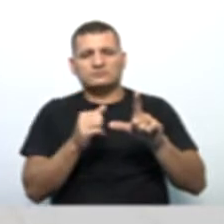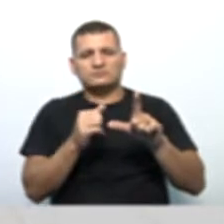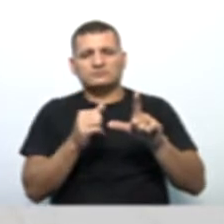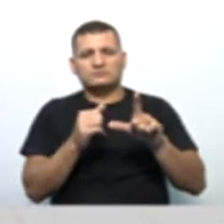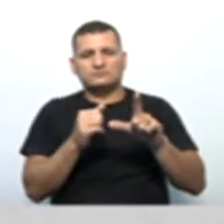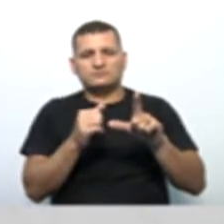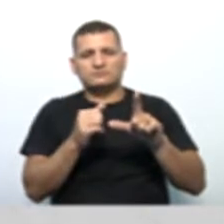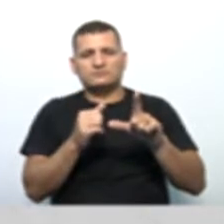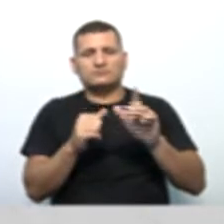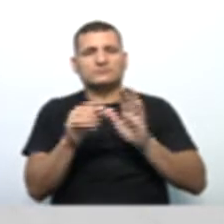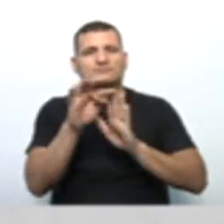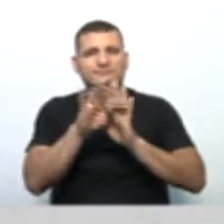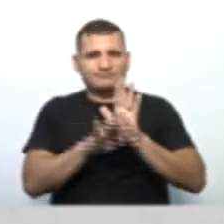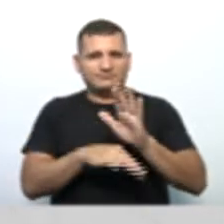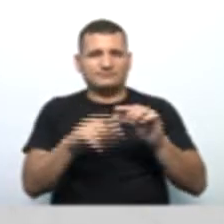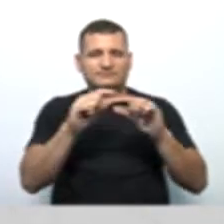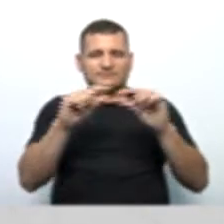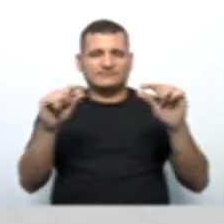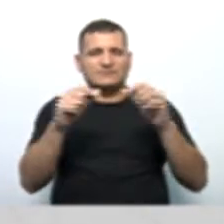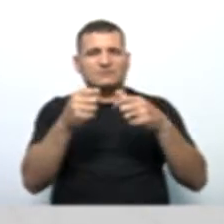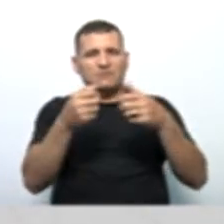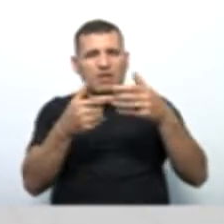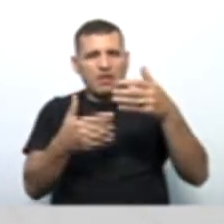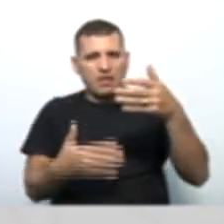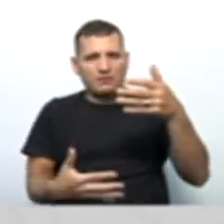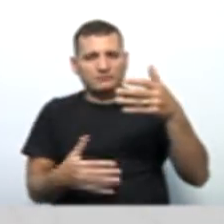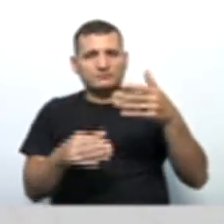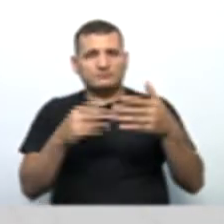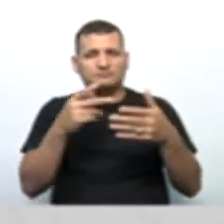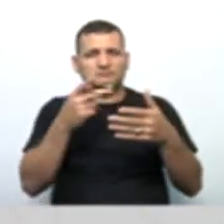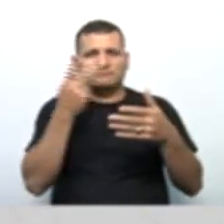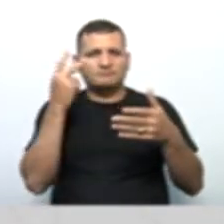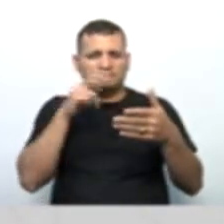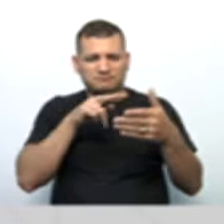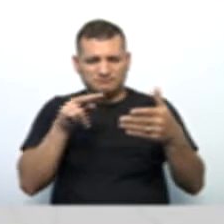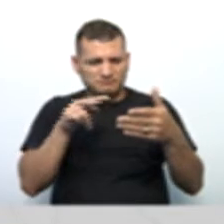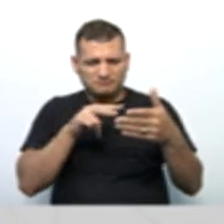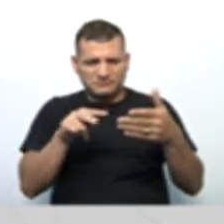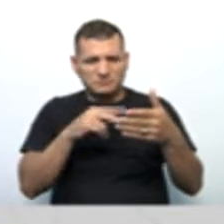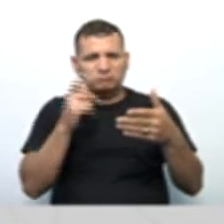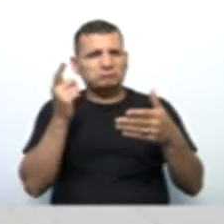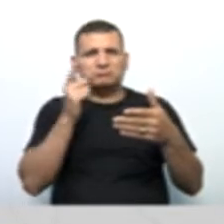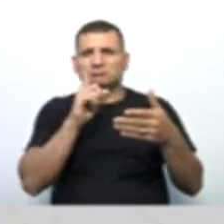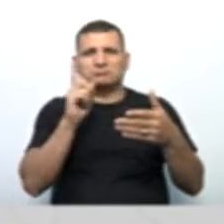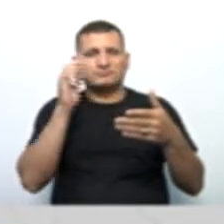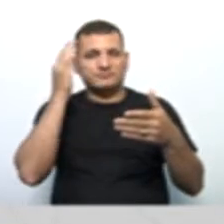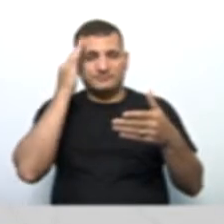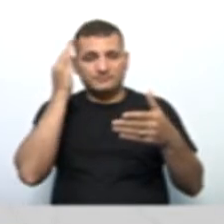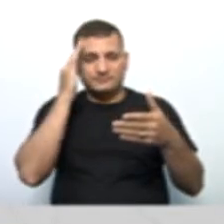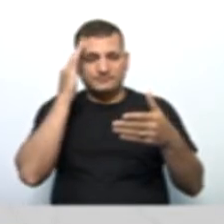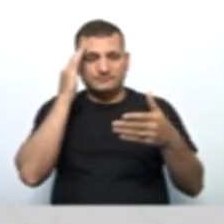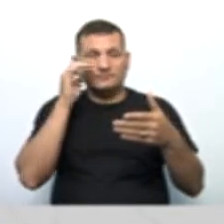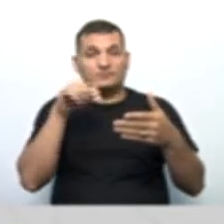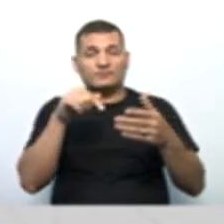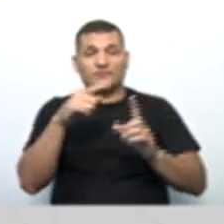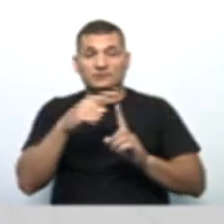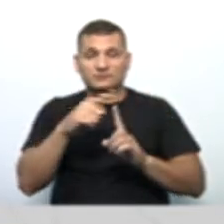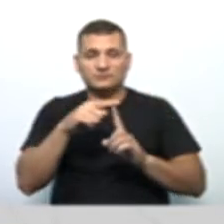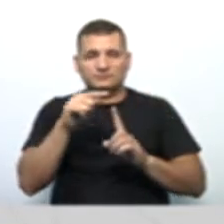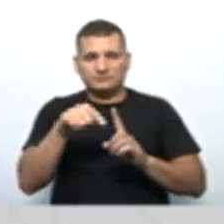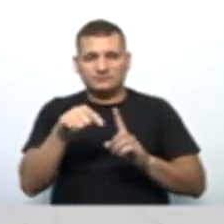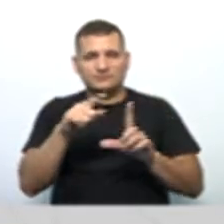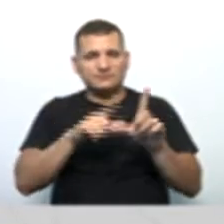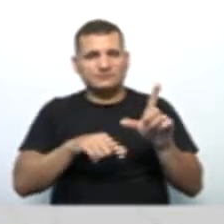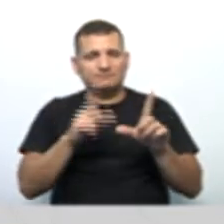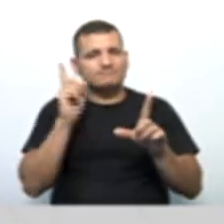com essa fonte aqui o cara ele vai chegar a hora que ele algumas palavras não vai conseguir entender então esse tipo de letra é difícil